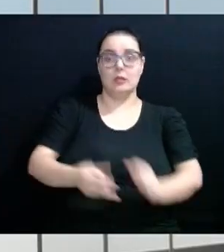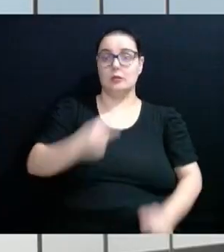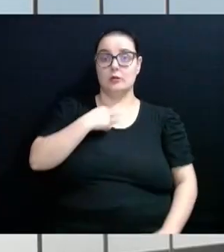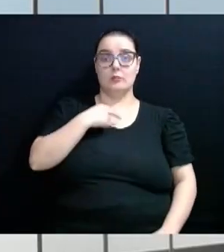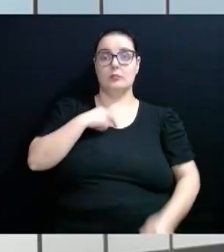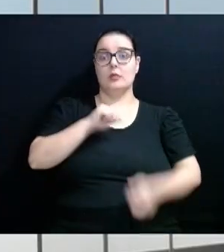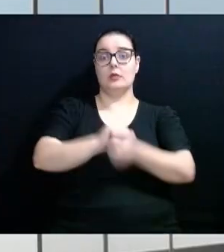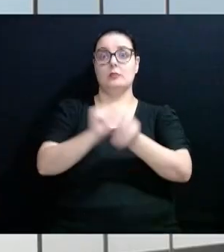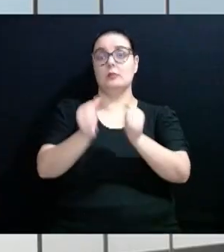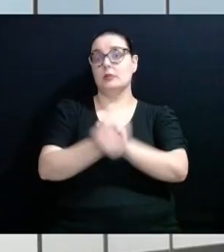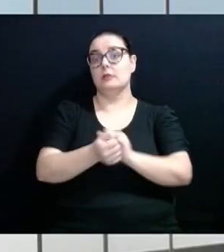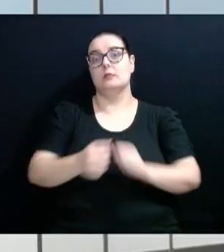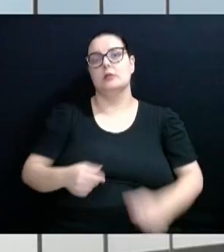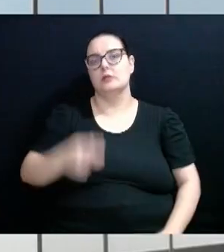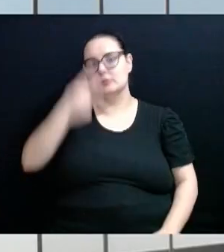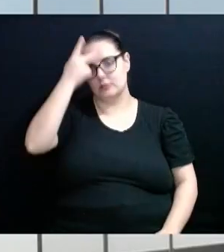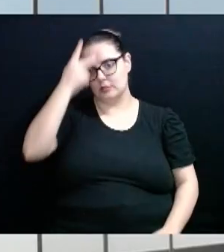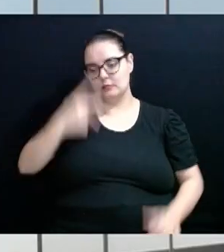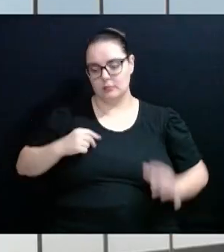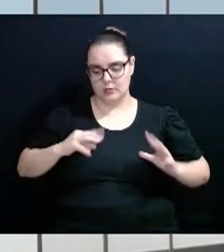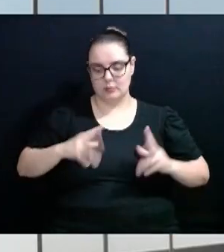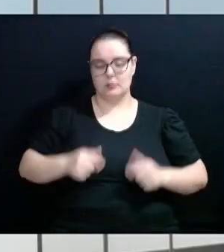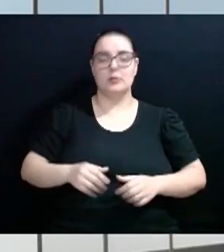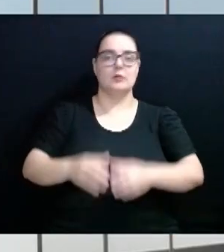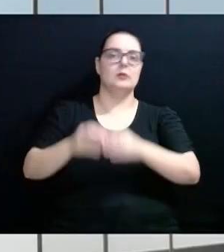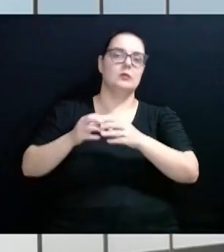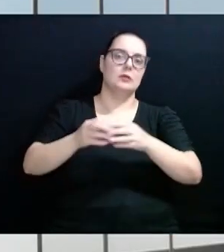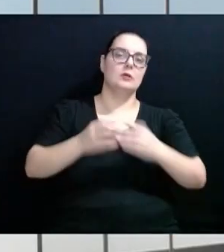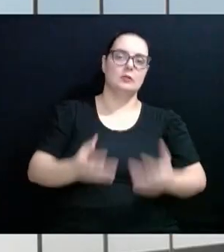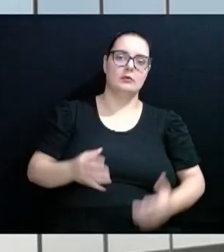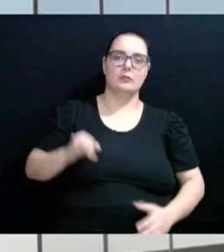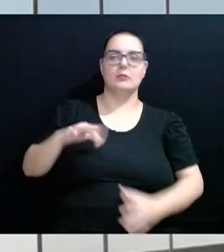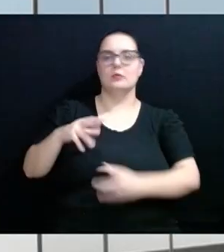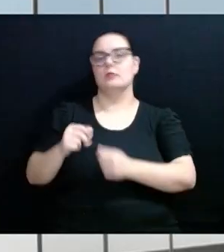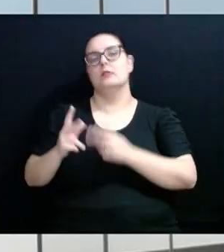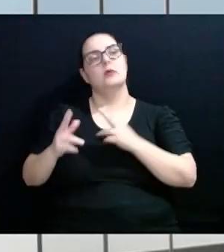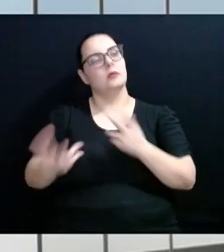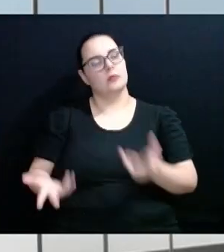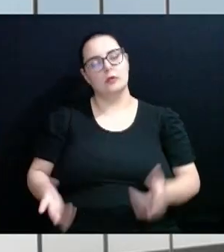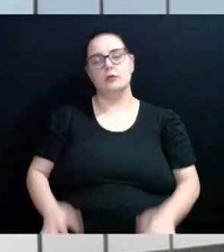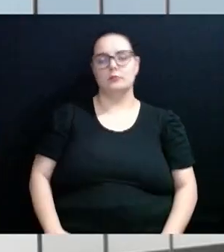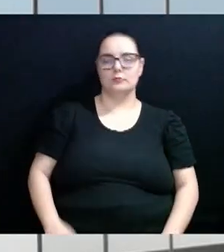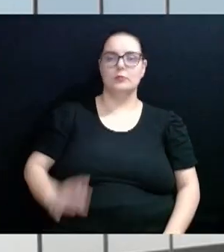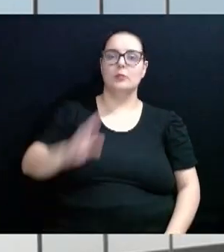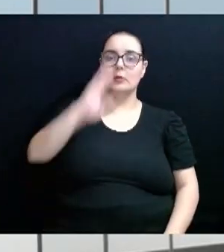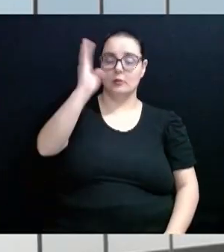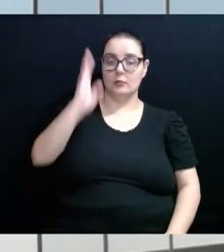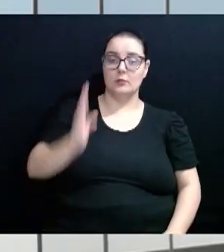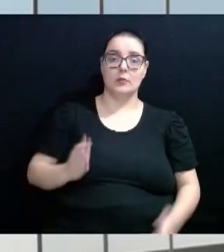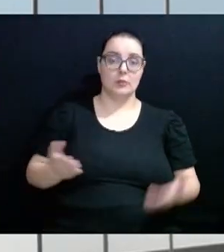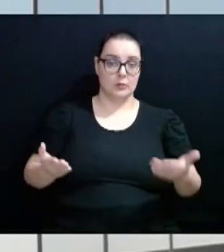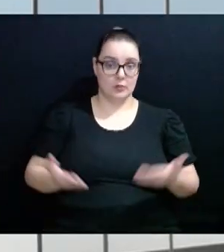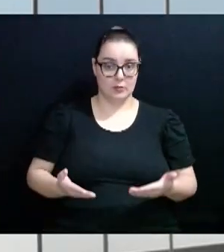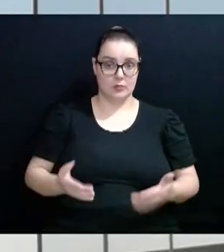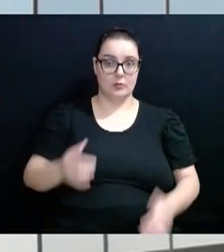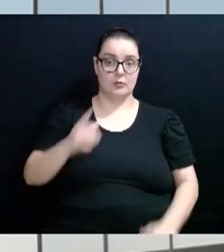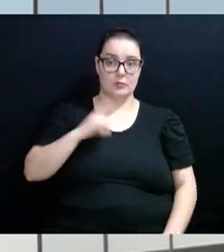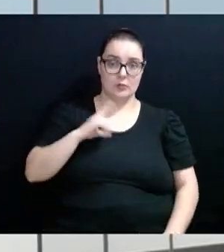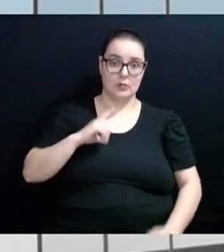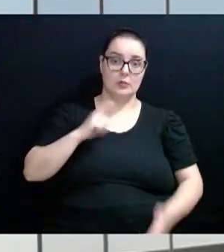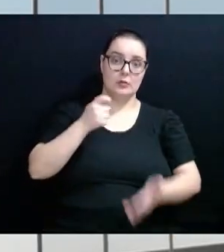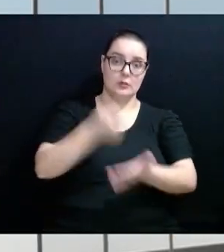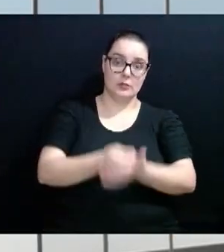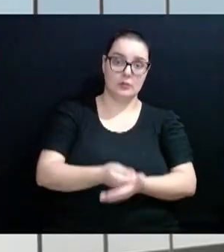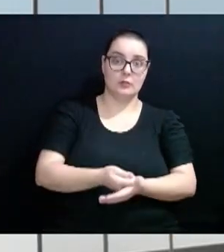honestidade. Na convivência internacional é a mesma coisa. Provavelmente o Brasil agora vai ter que pagar um custo, né,